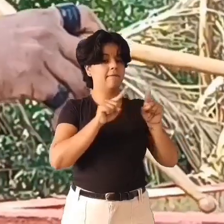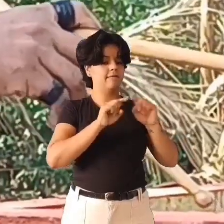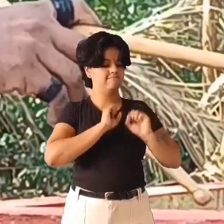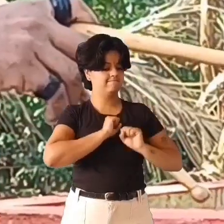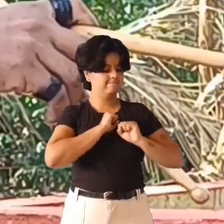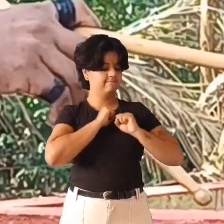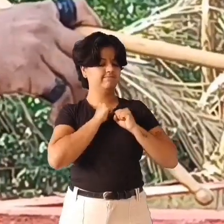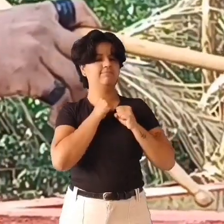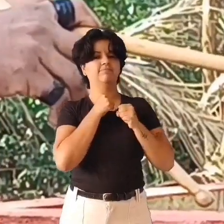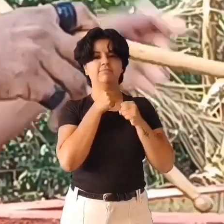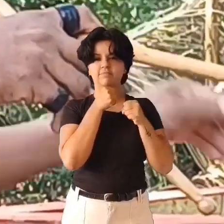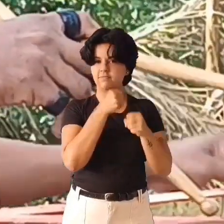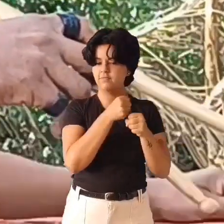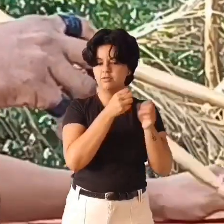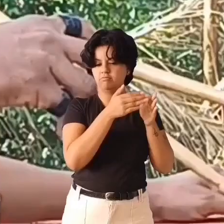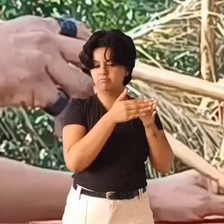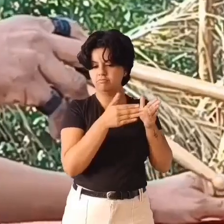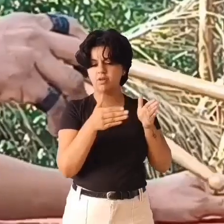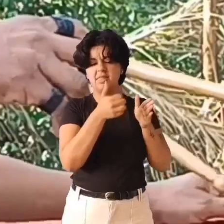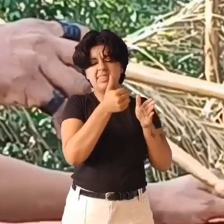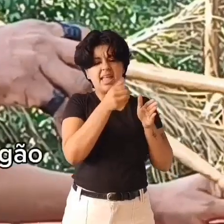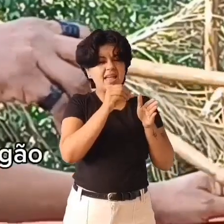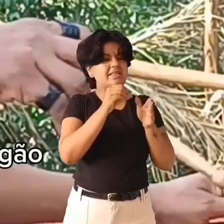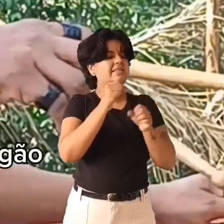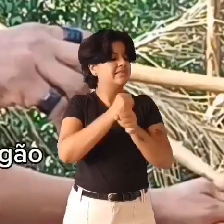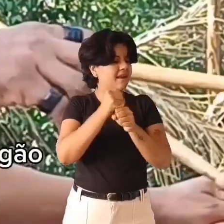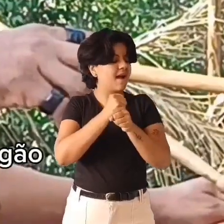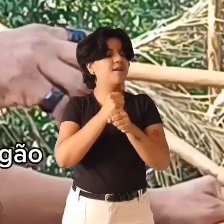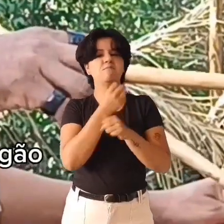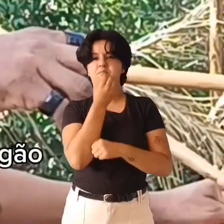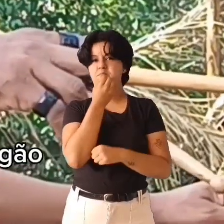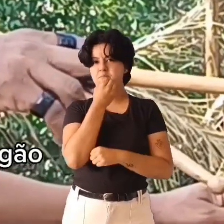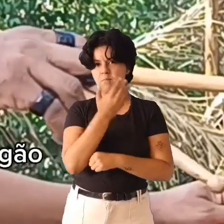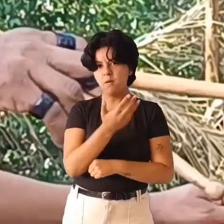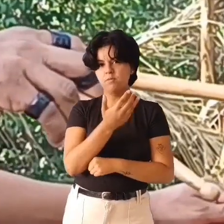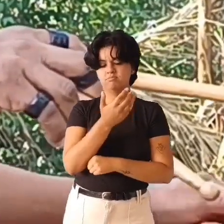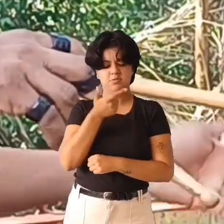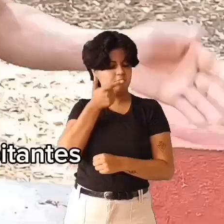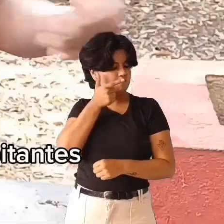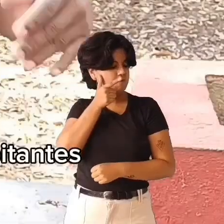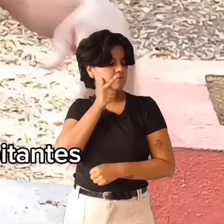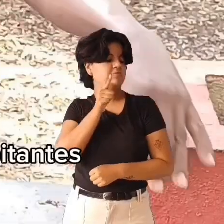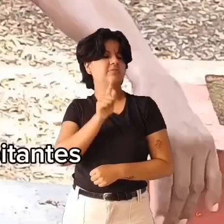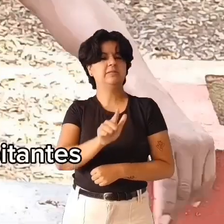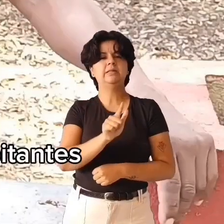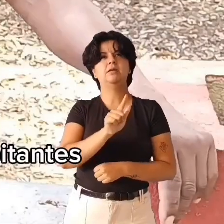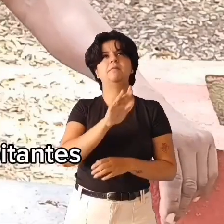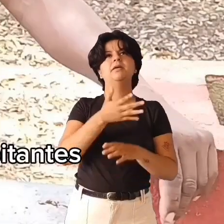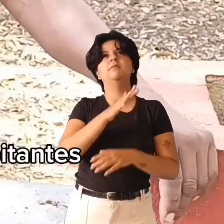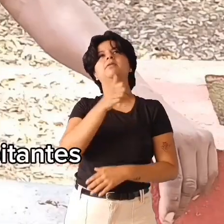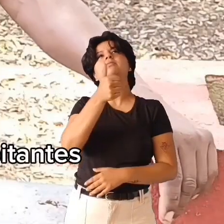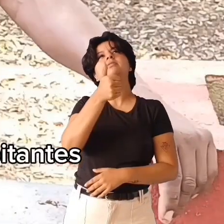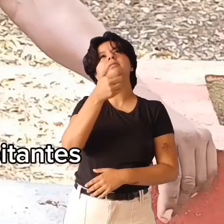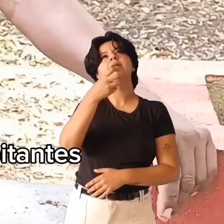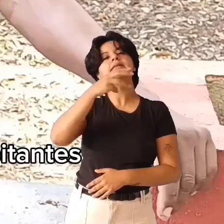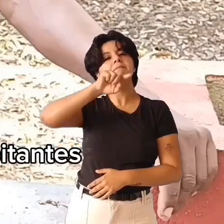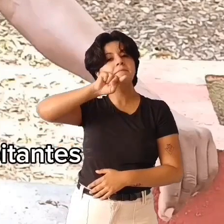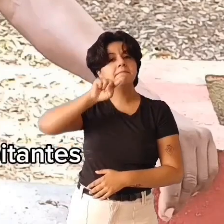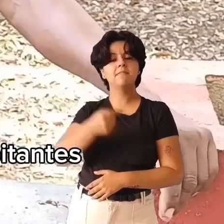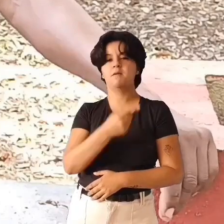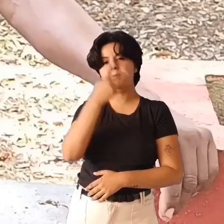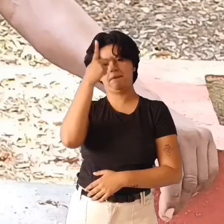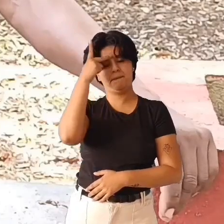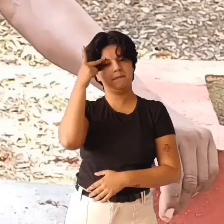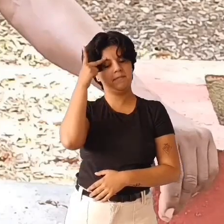que os mazaganenses conseguiram prosperar durante os 10 primeiros anos de prosperidade aqui dentro do Mazagão. Posso dizer que aqui chegou a 13 mil